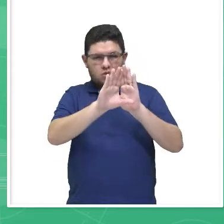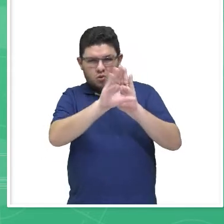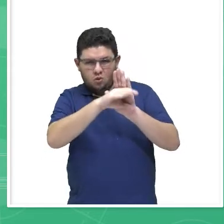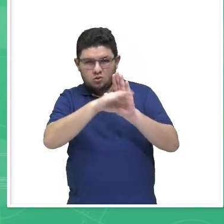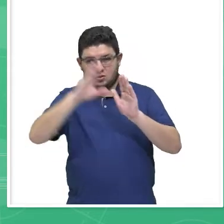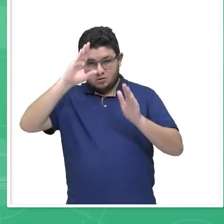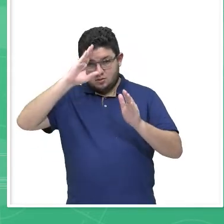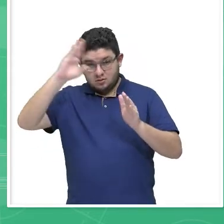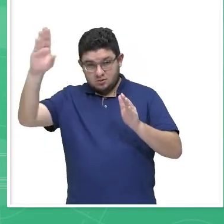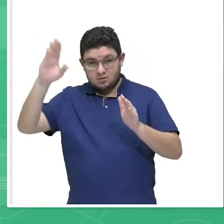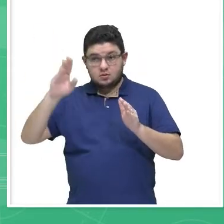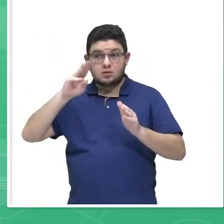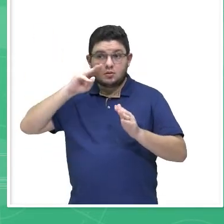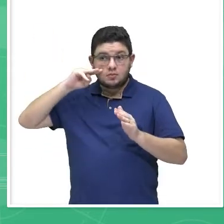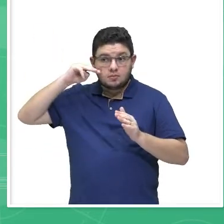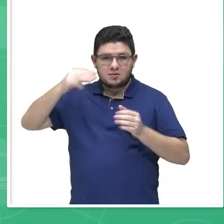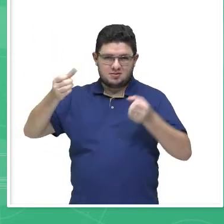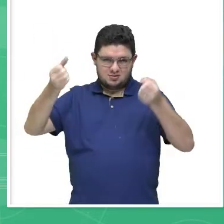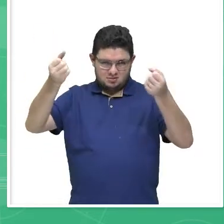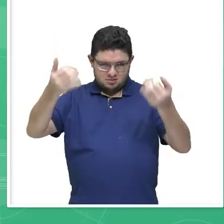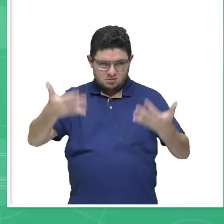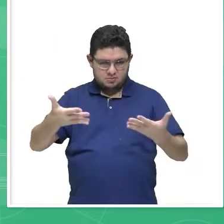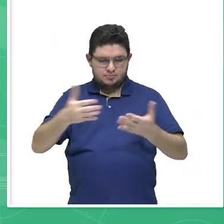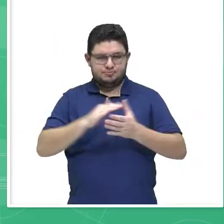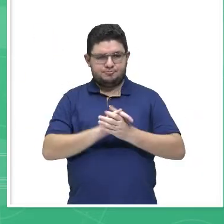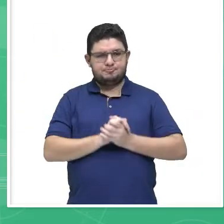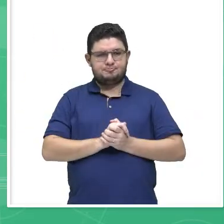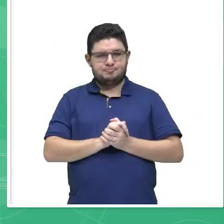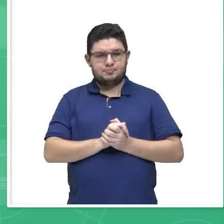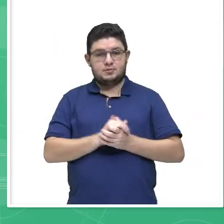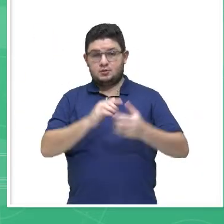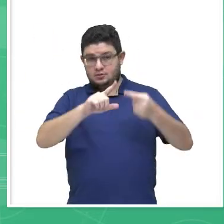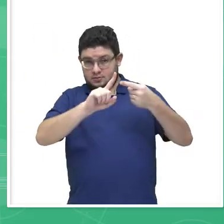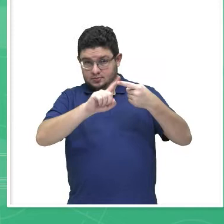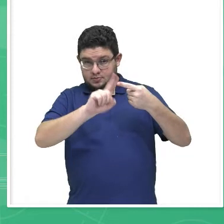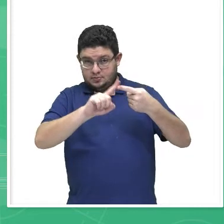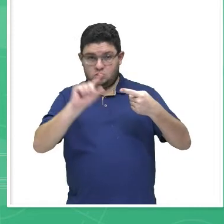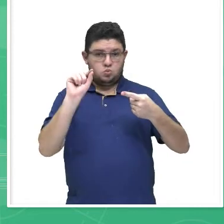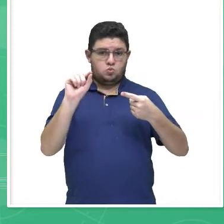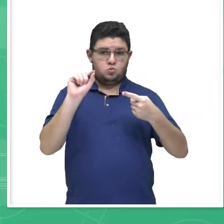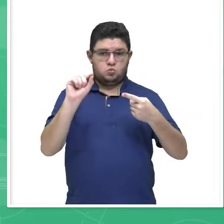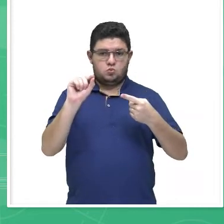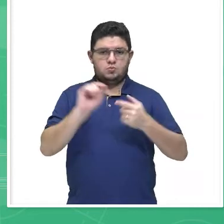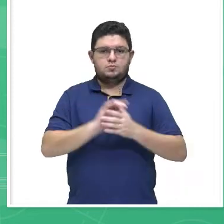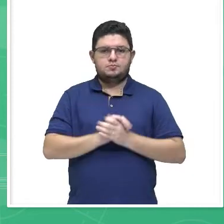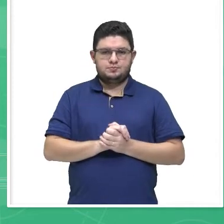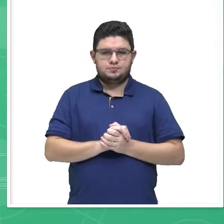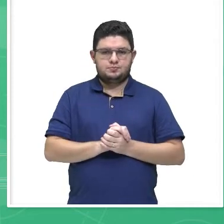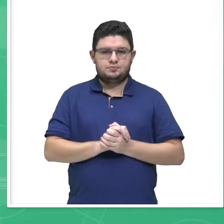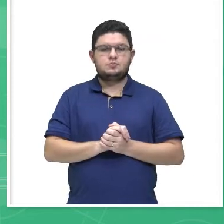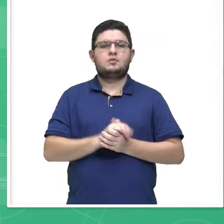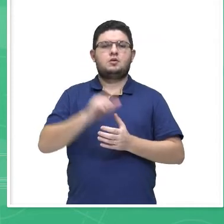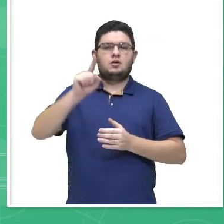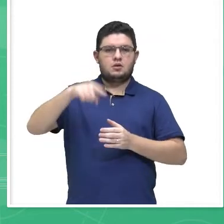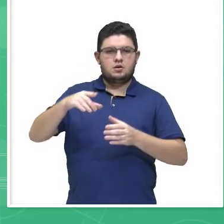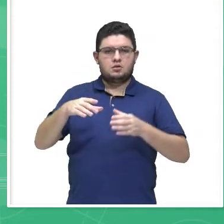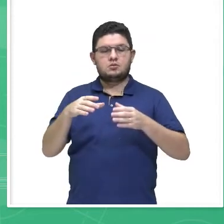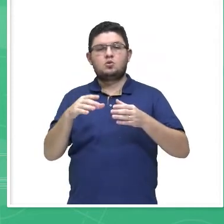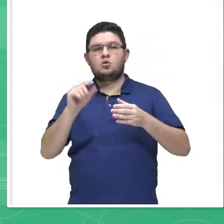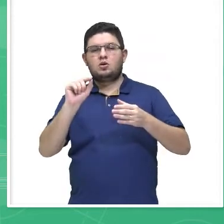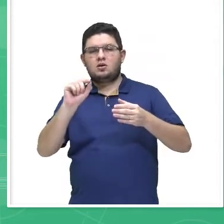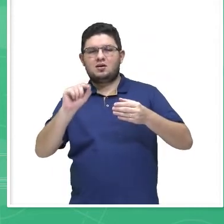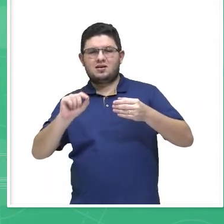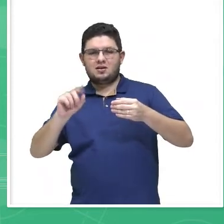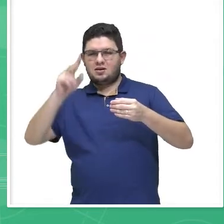que Marx vai cunhar aqui nessa obra. O primeiro deles são as classes sociais.